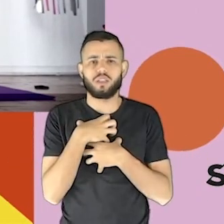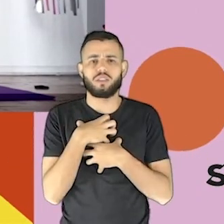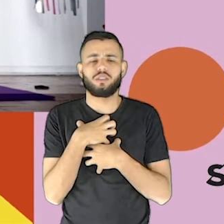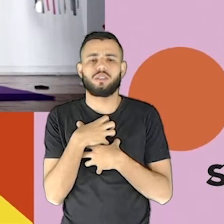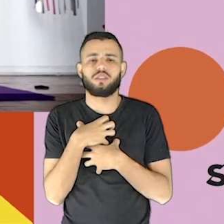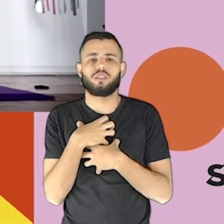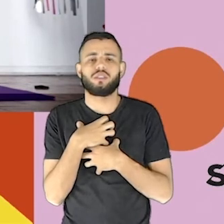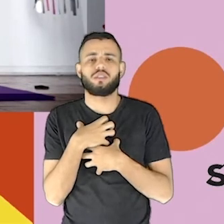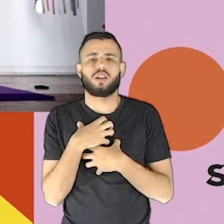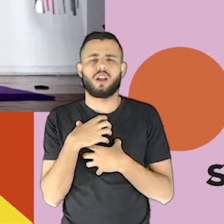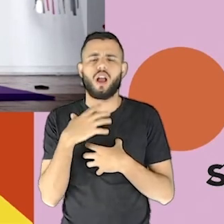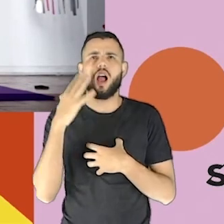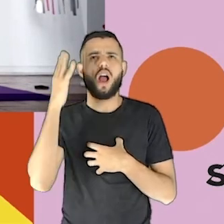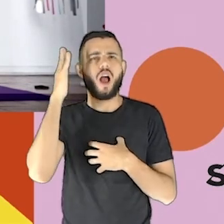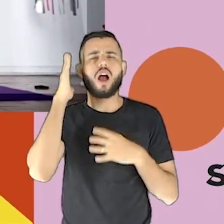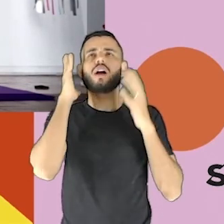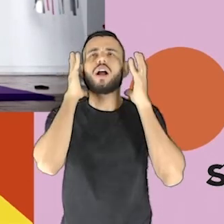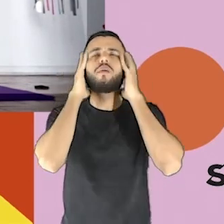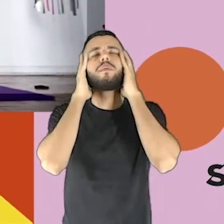a sua cabeça.